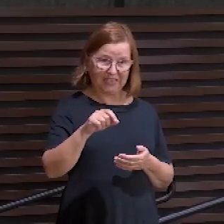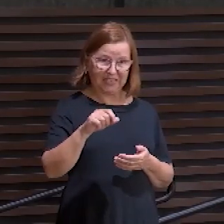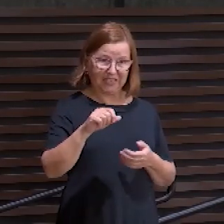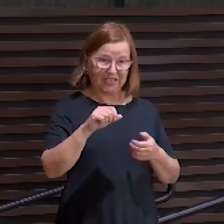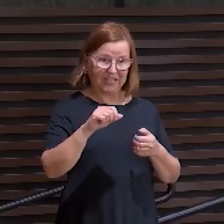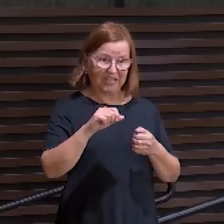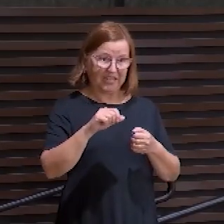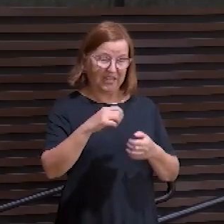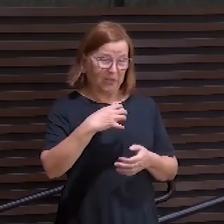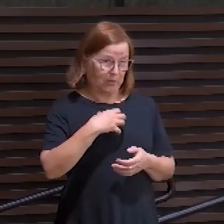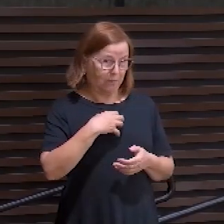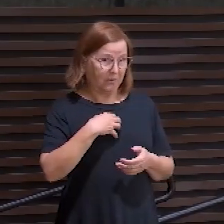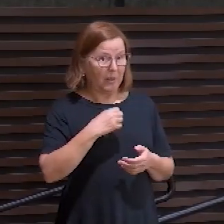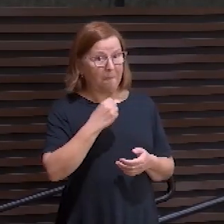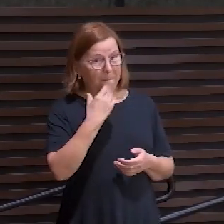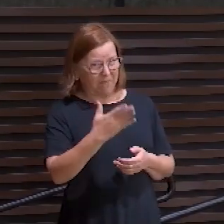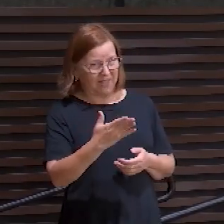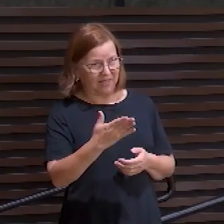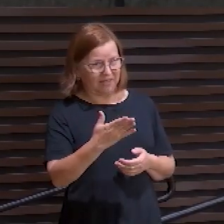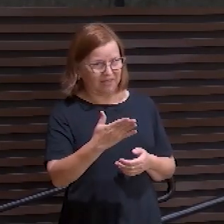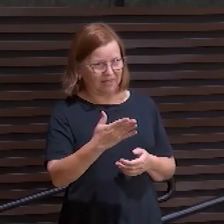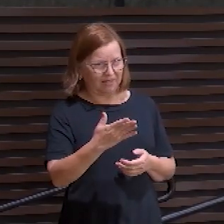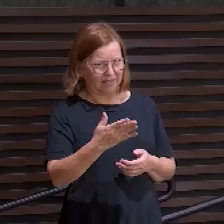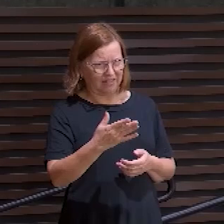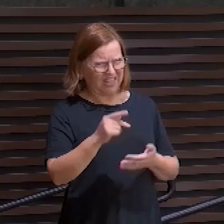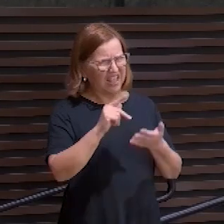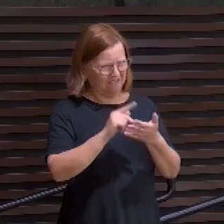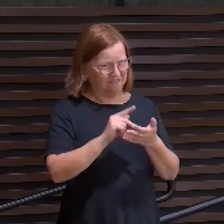não é certo que serás aceito?